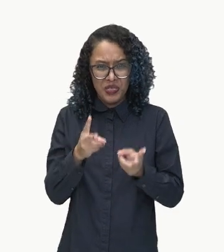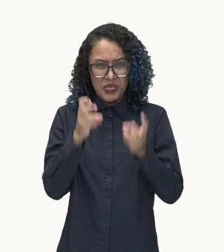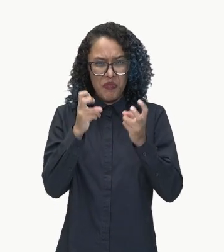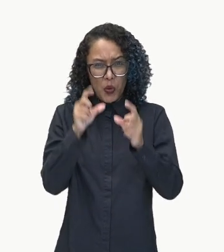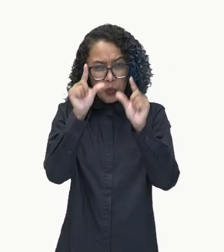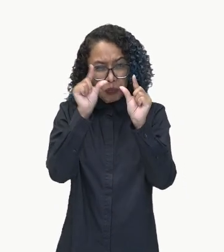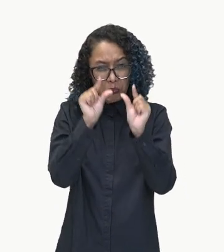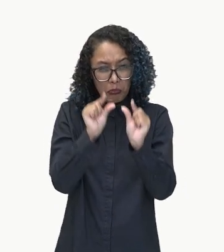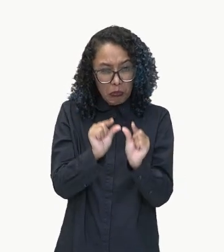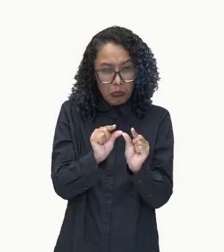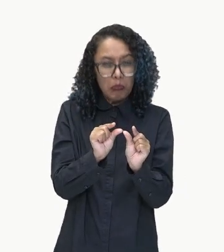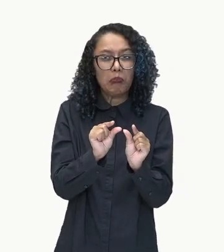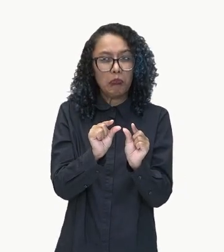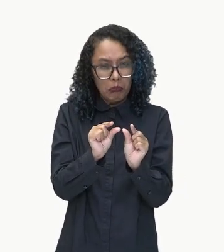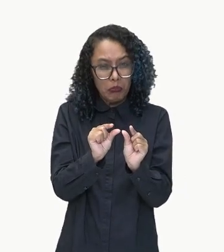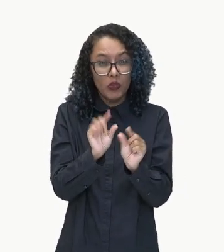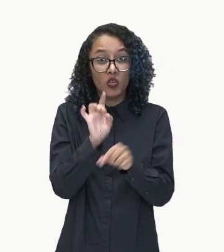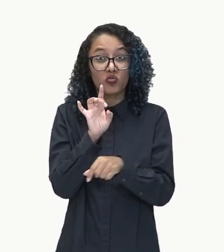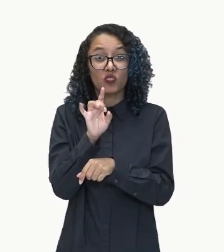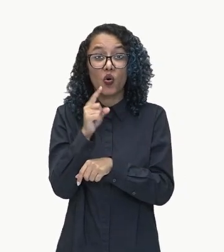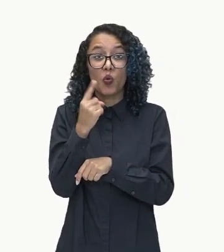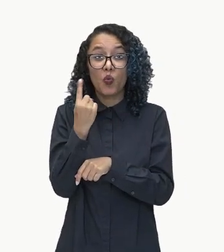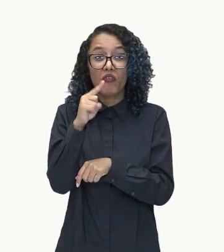e os nativos aí do Alasca, somente